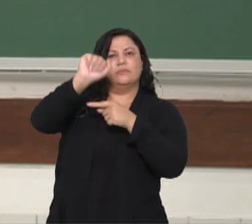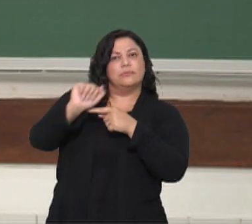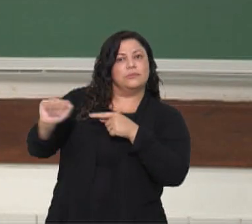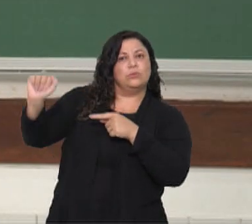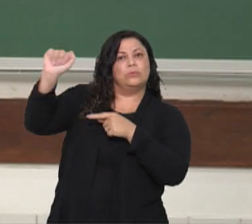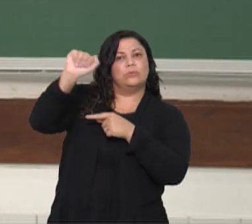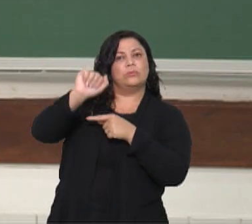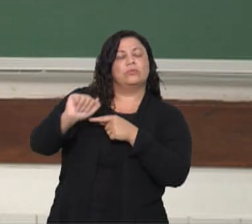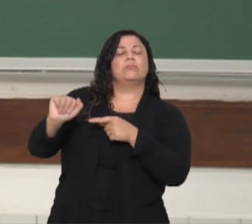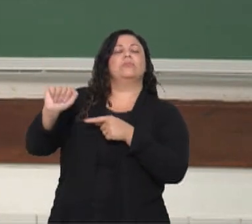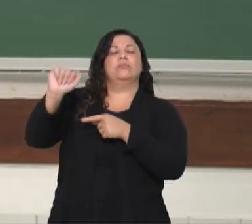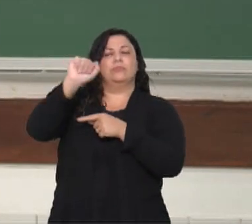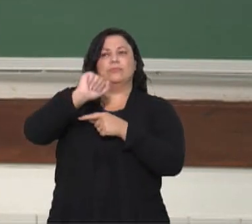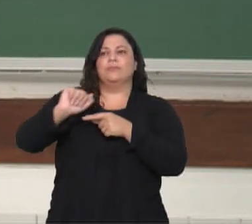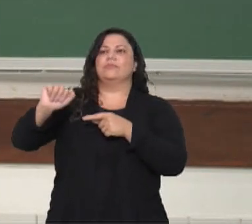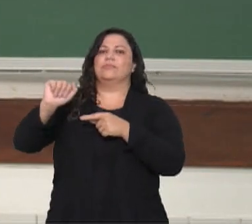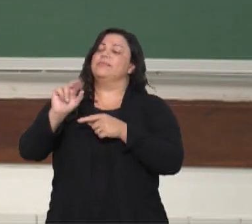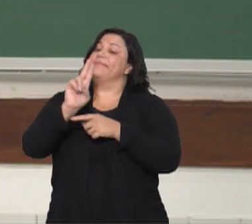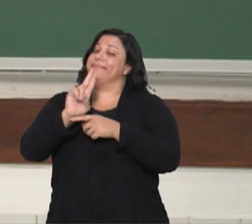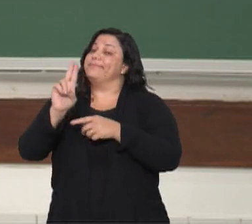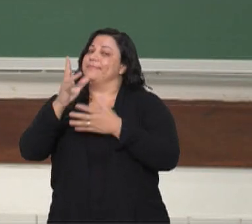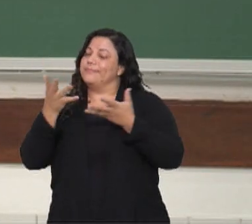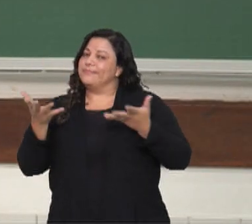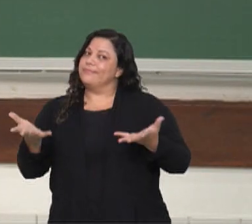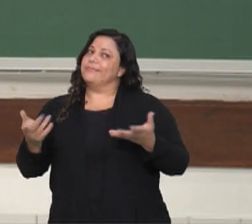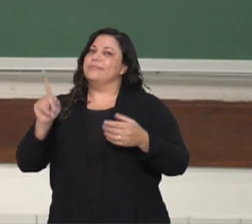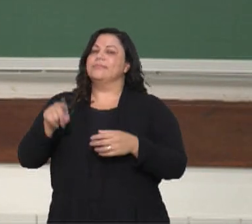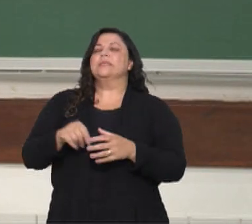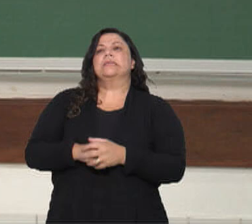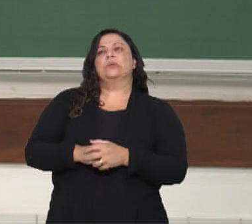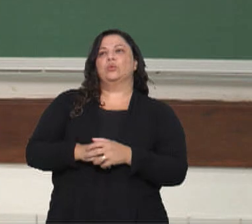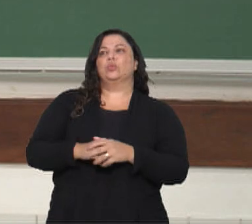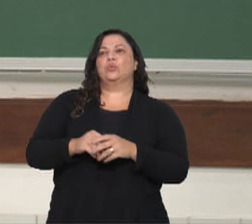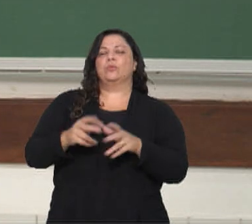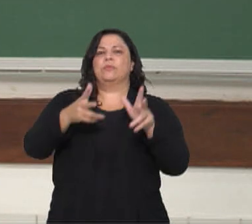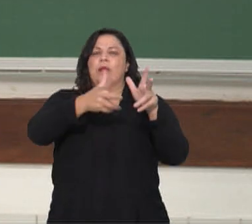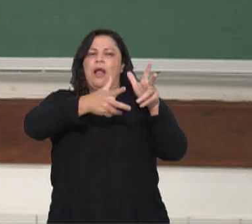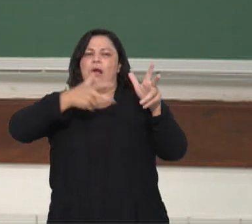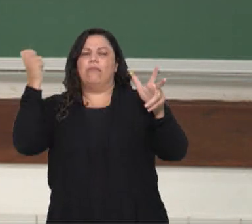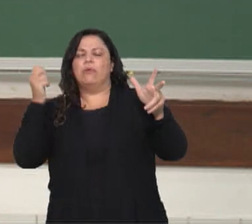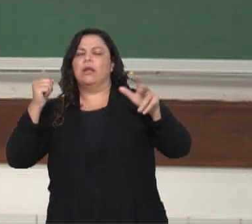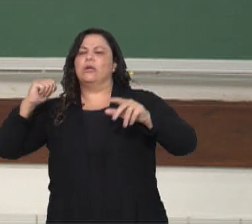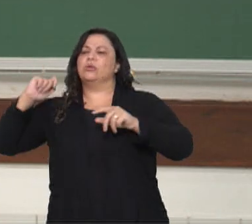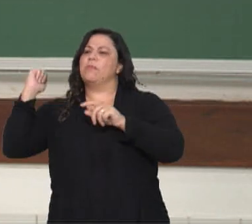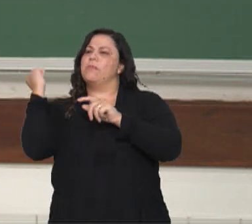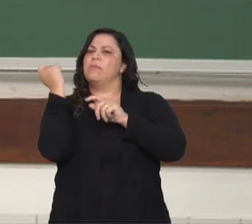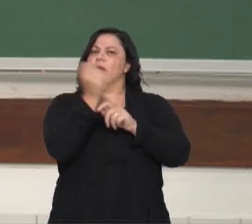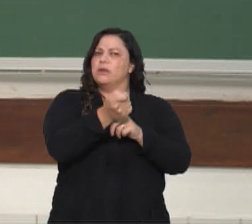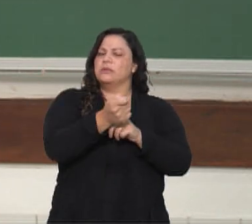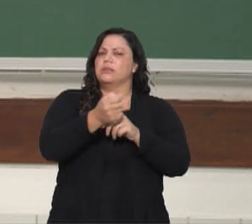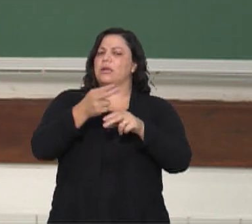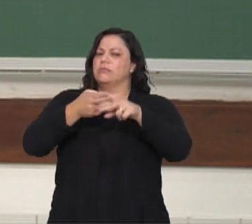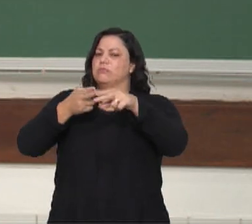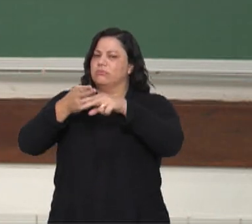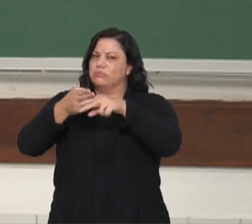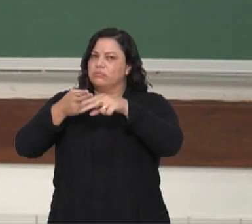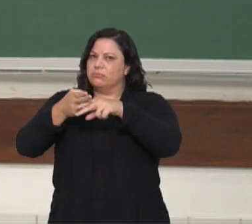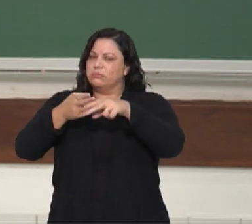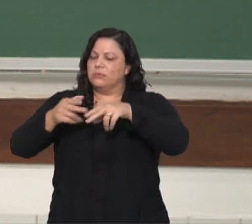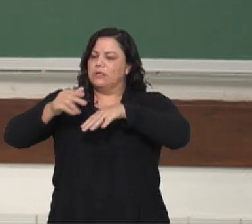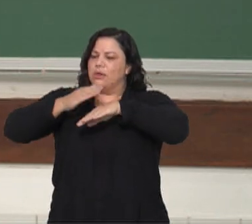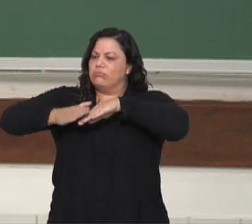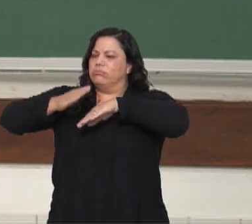no Neolítico para fazer a ferramenta da ponta de lança, flecha, o machado, né, a faca com a pedra polida. Ele ia polindo uma pedra